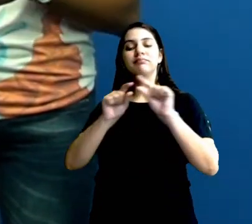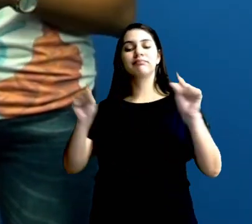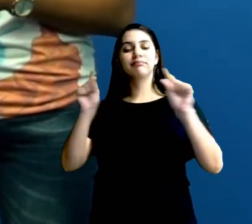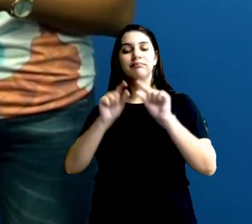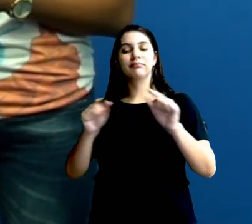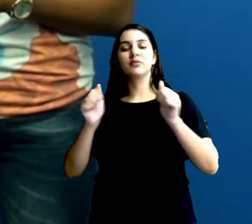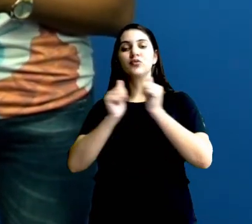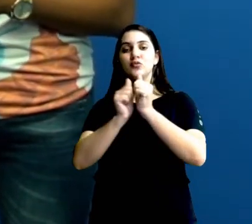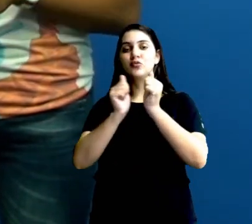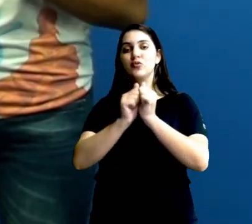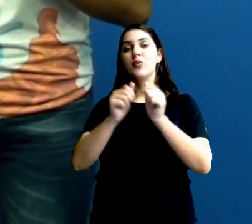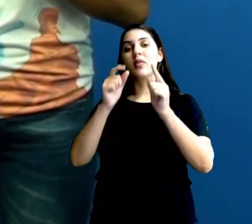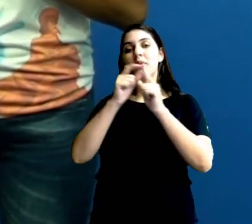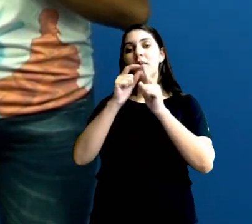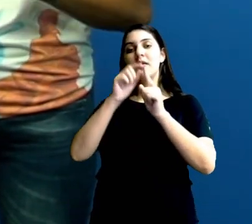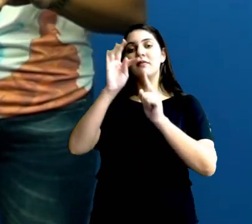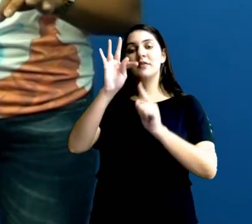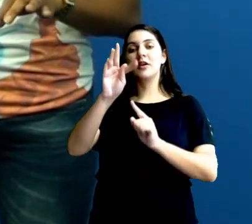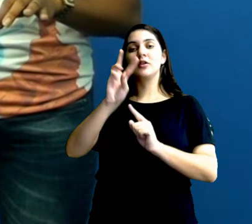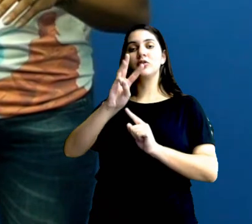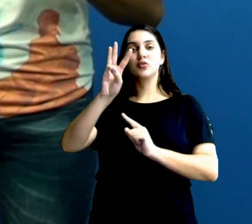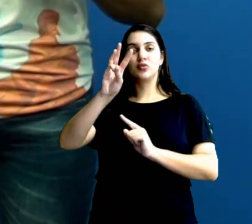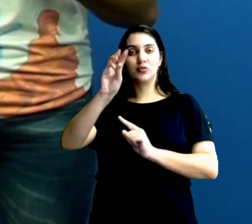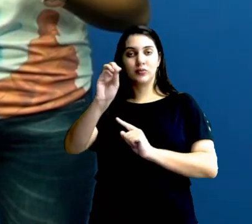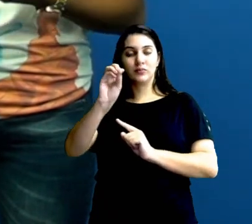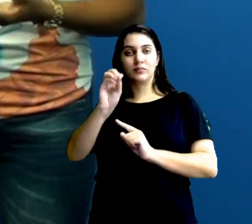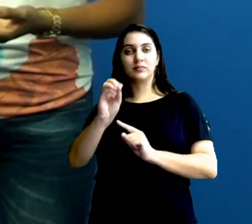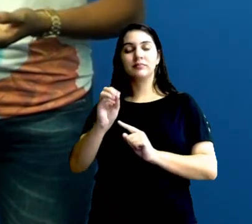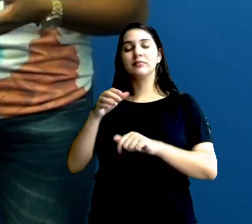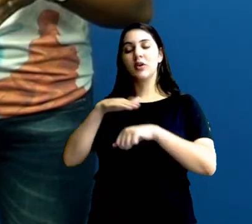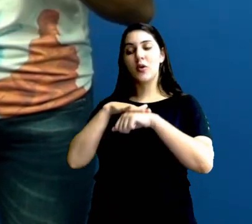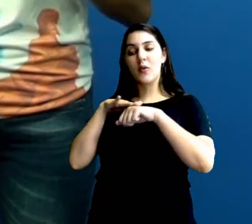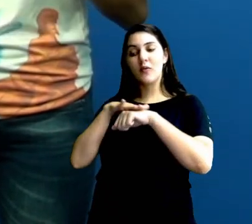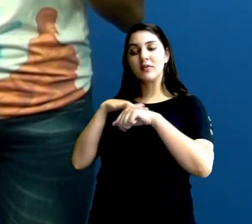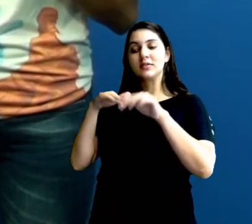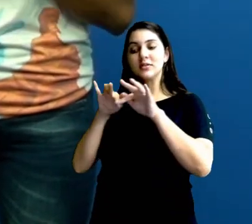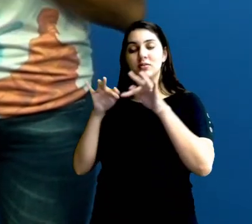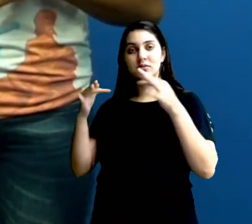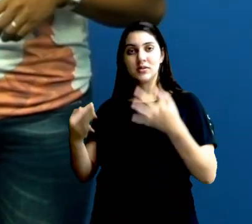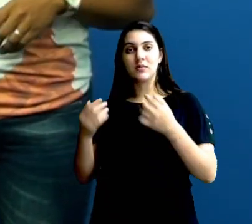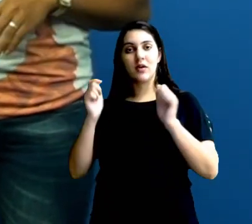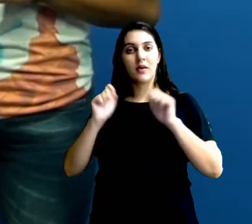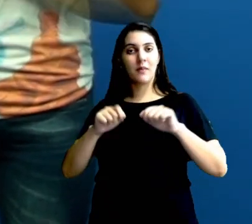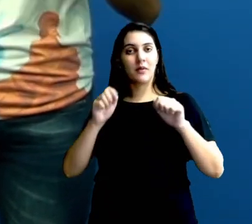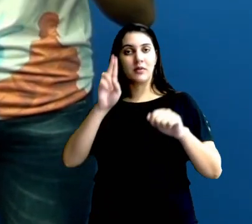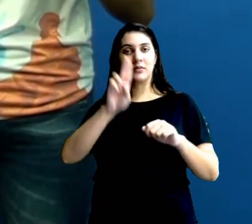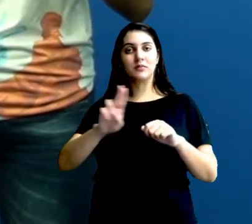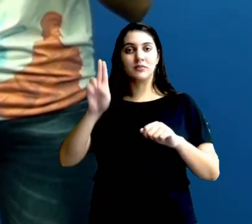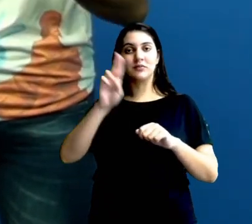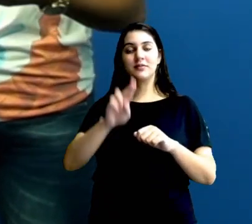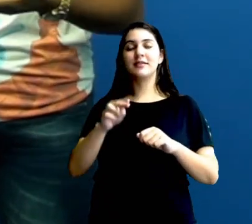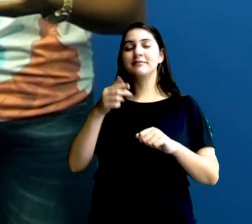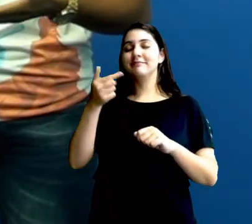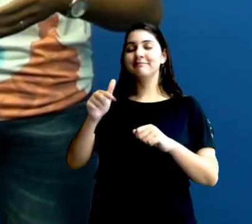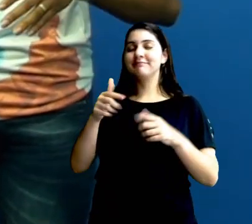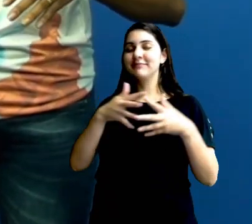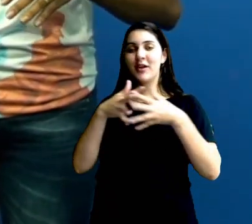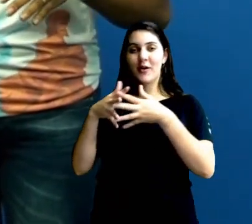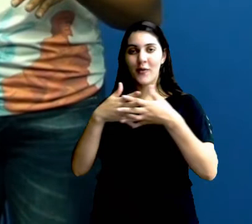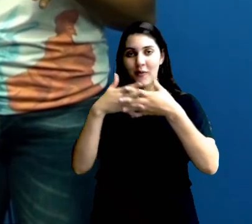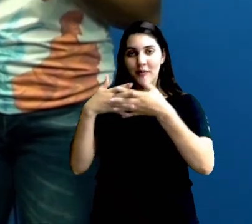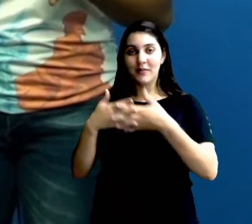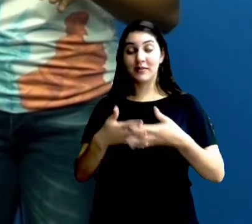you, acompanhado do to. Simples. Conversação simples que você pode utilizar aí sem maiores